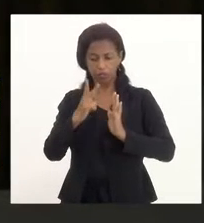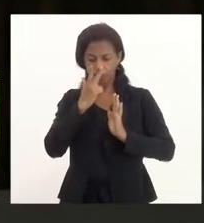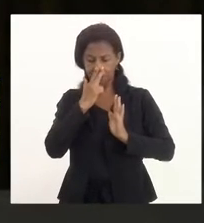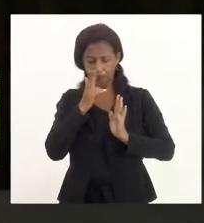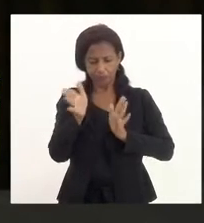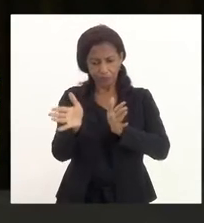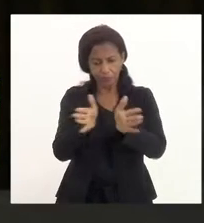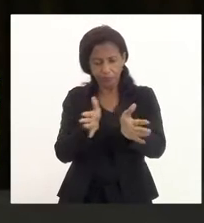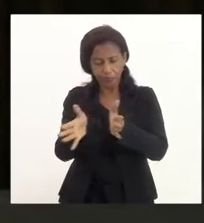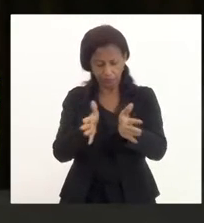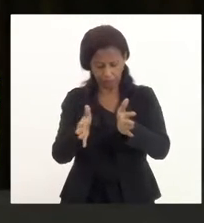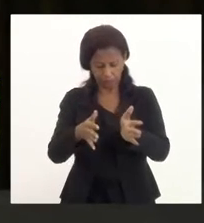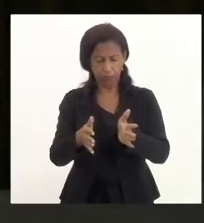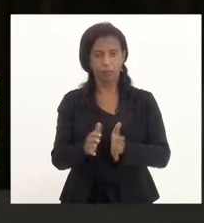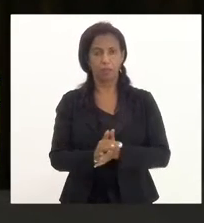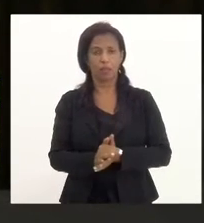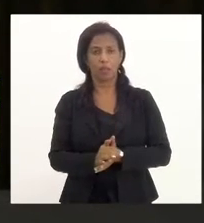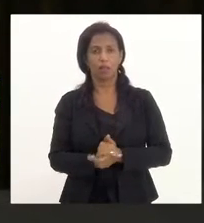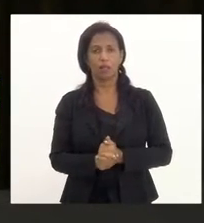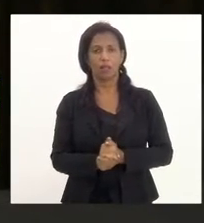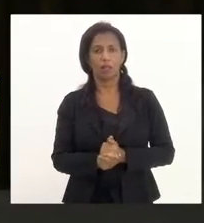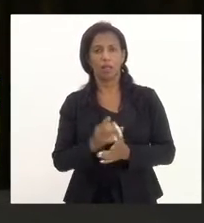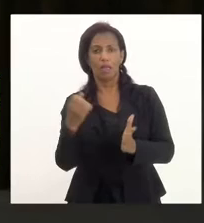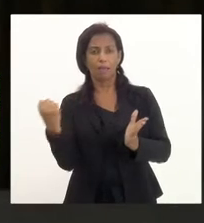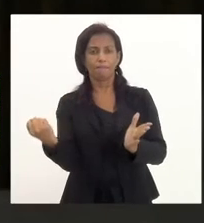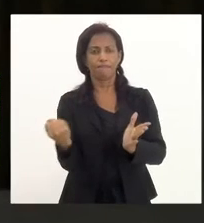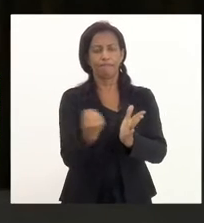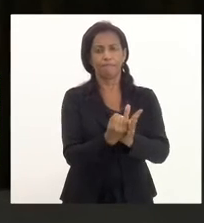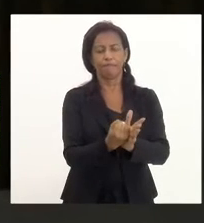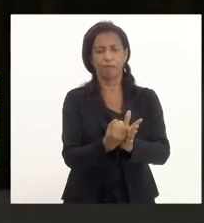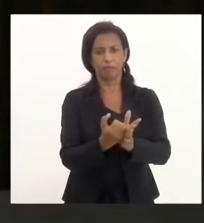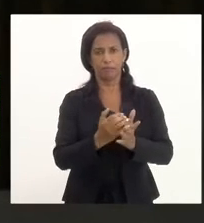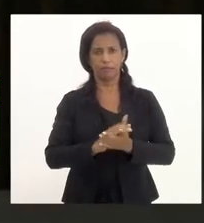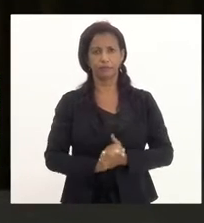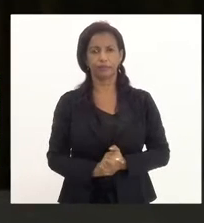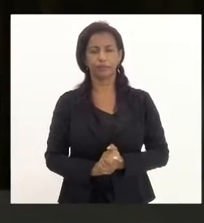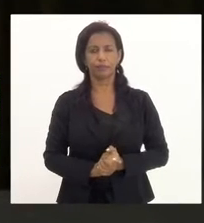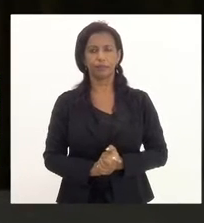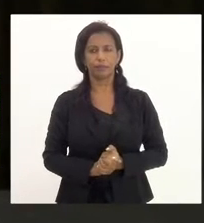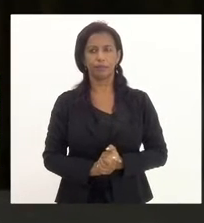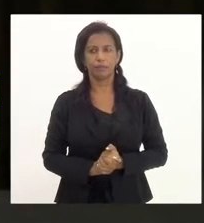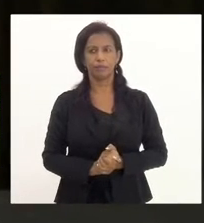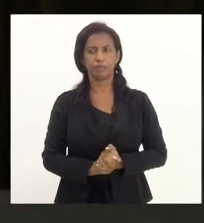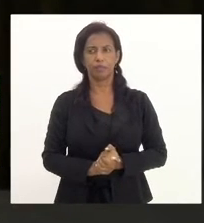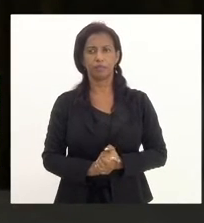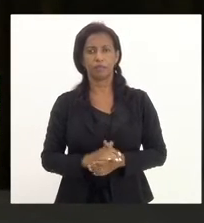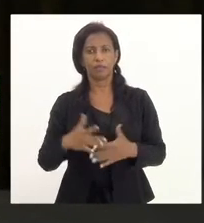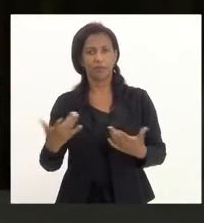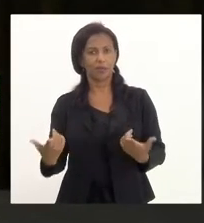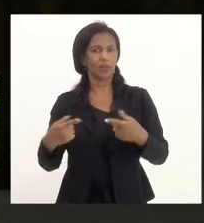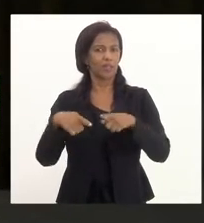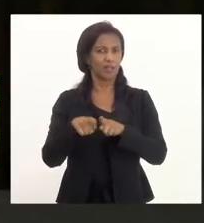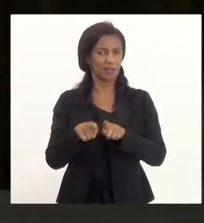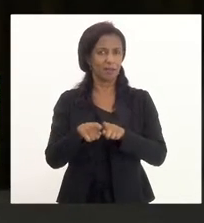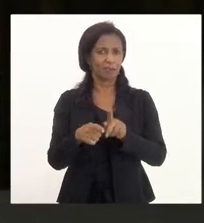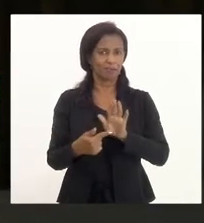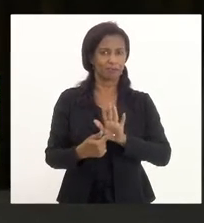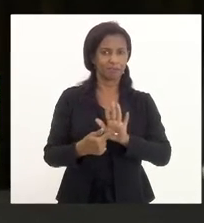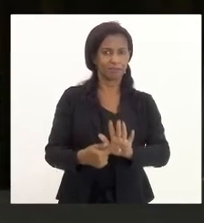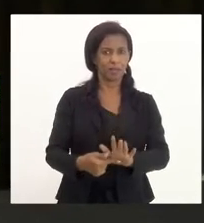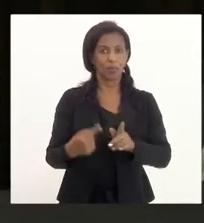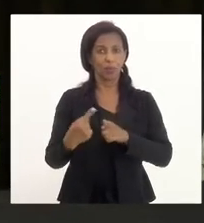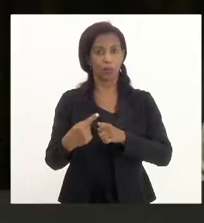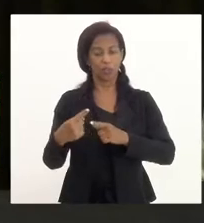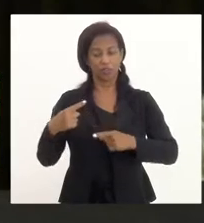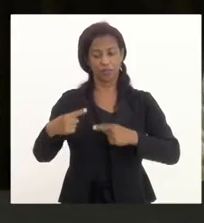parece que esse transmitir é um pouco impactado né Então queria também fazer esse registro porque a